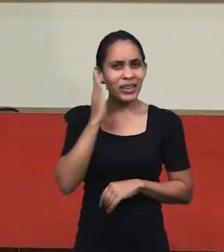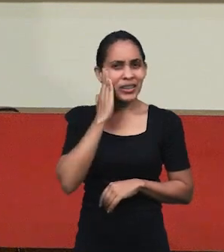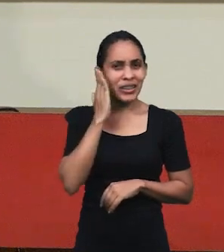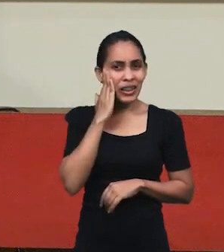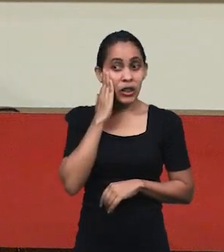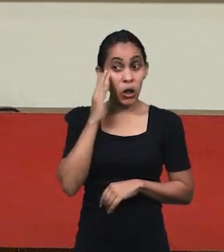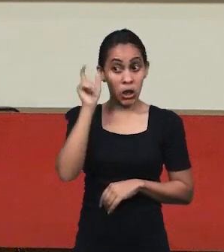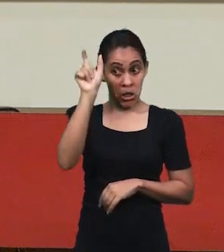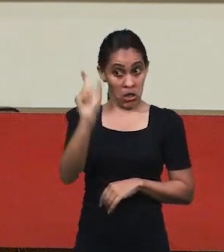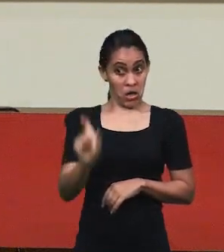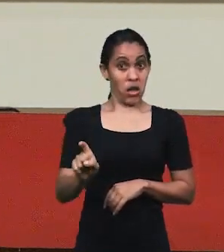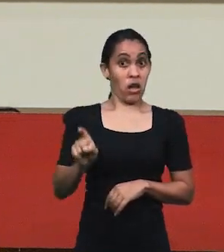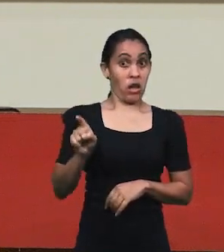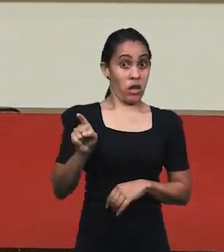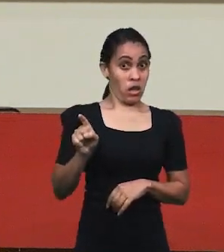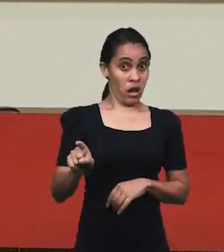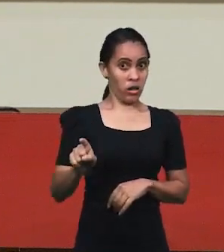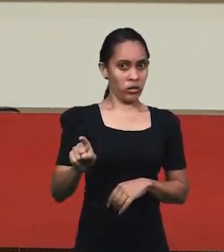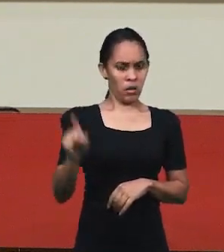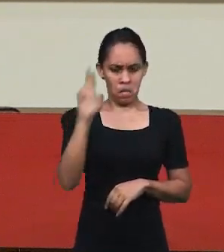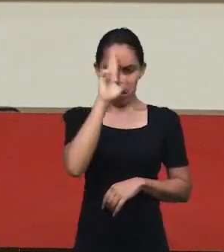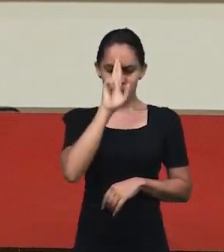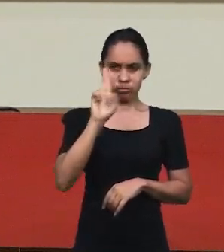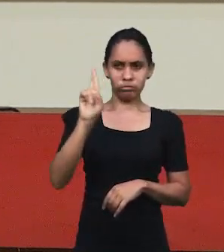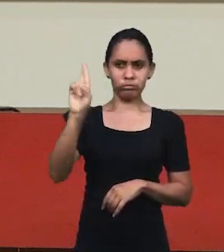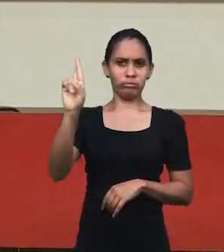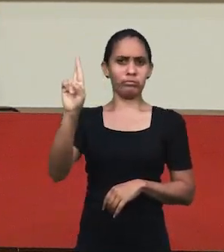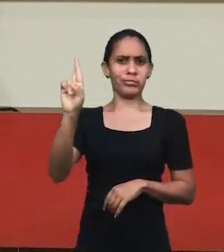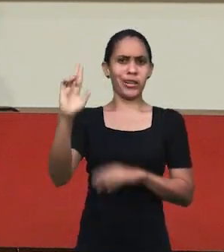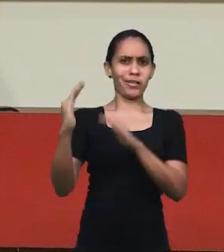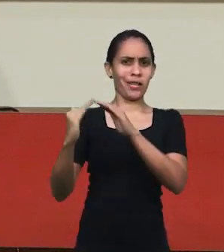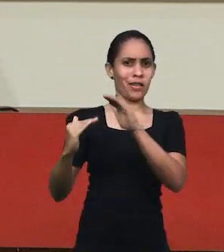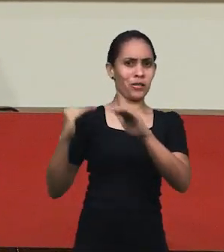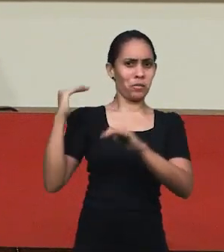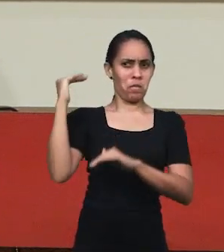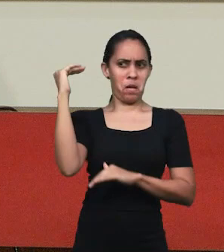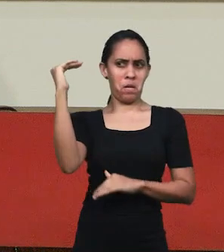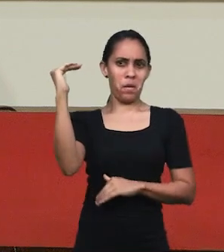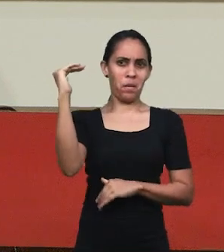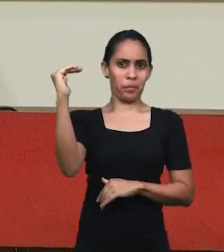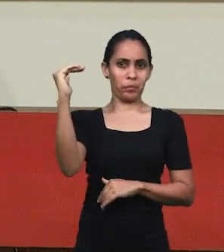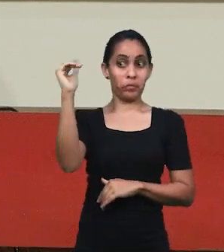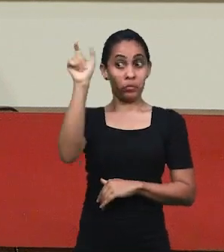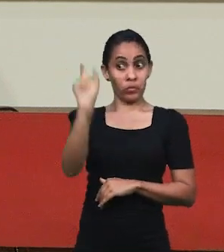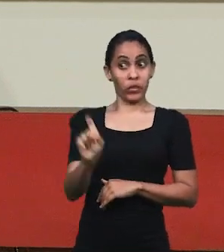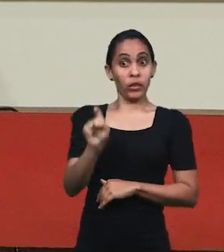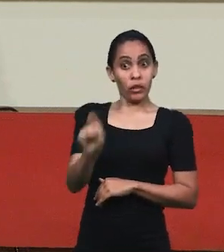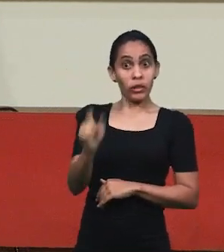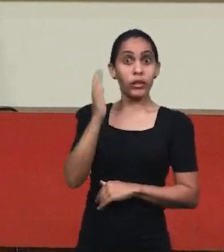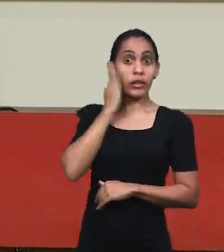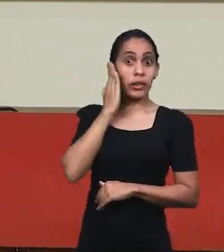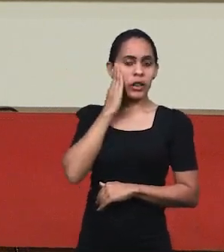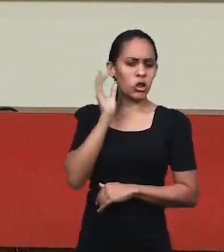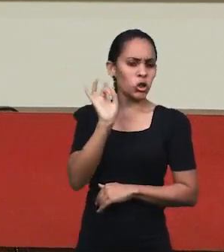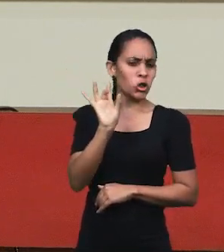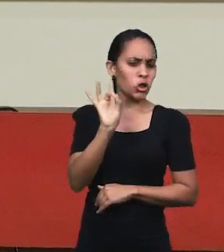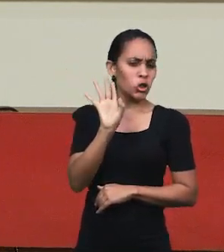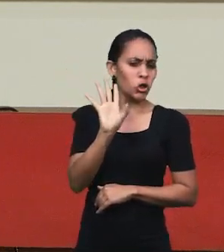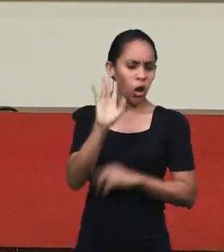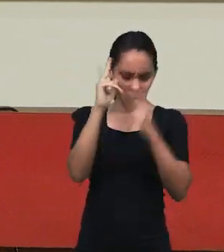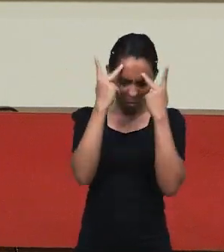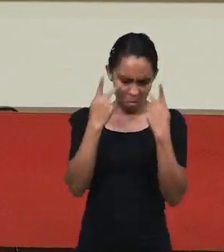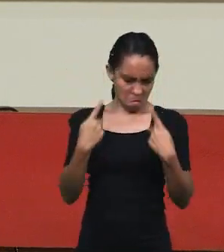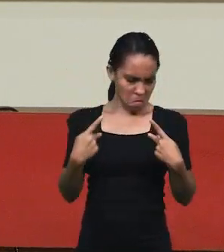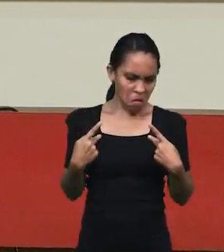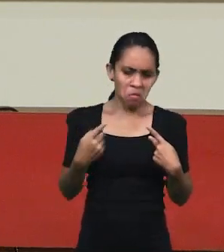Ele entendeu que Jesus também era comandante e também recebia comandos. Ele entendeu que Jesus